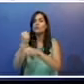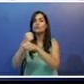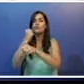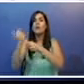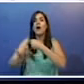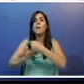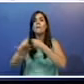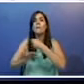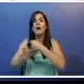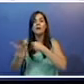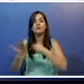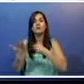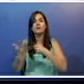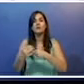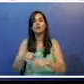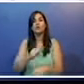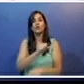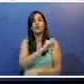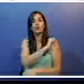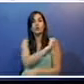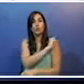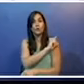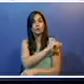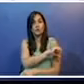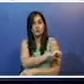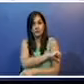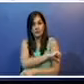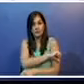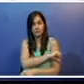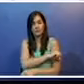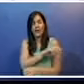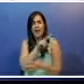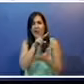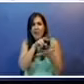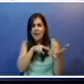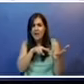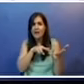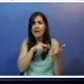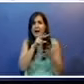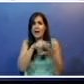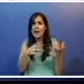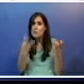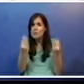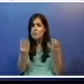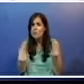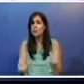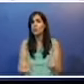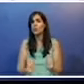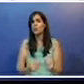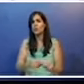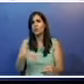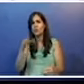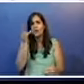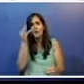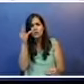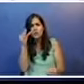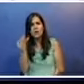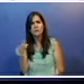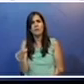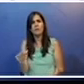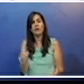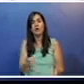base no ensino fundamental. Ler. Ler muito. Ler com competência, criticamente,